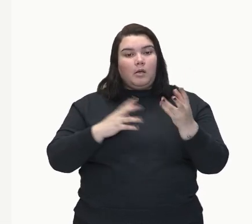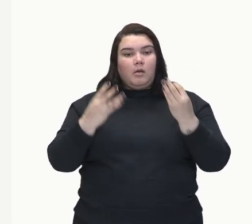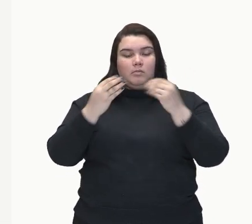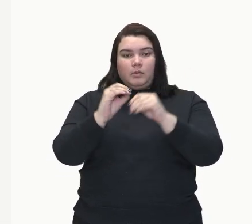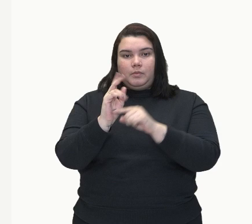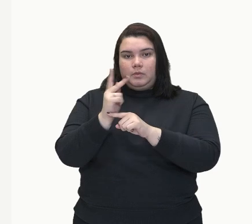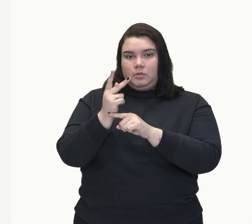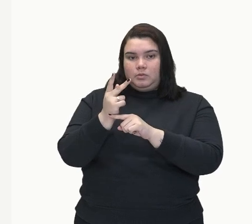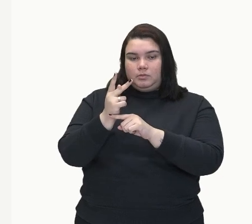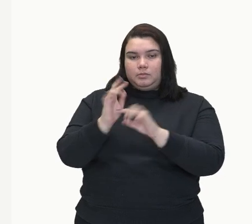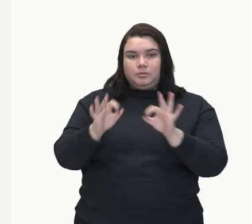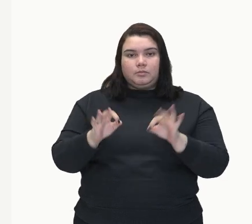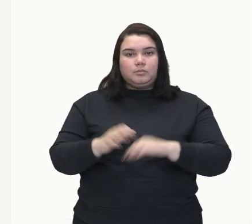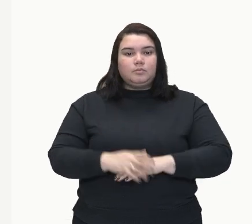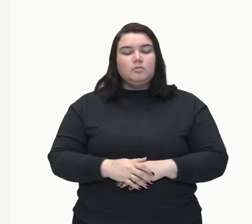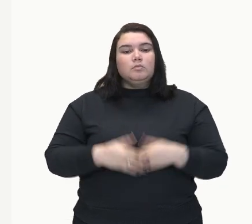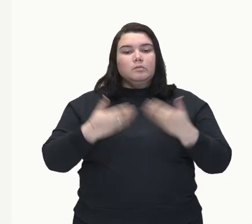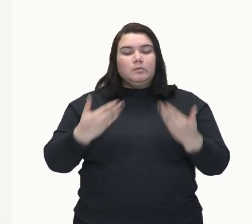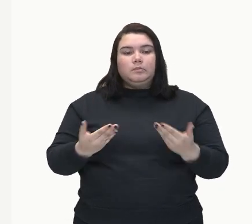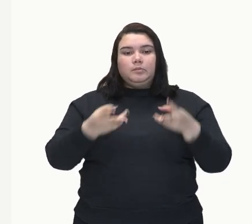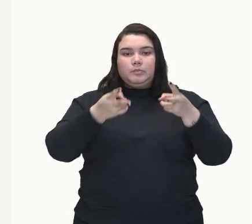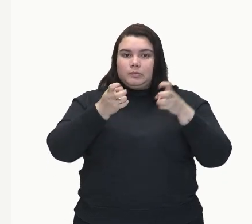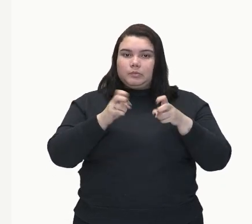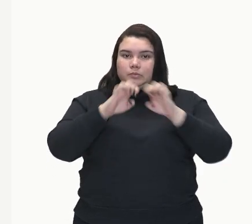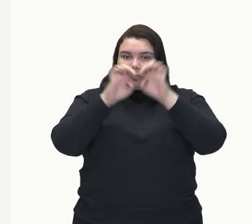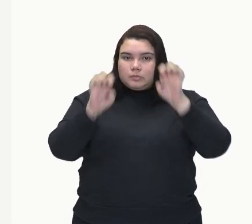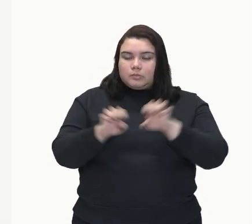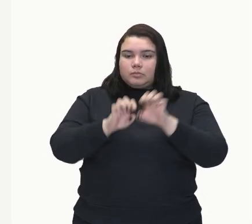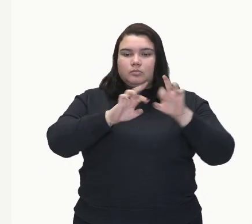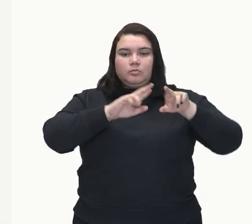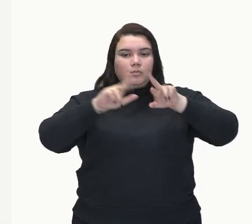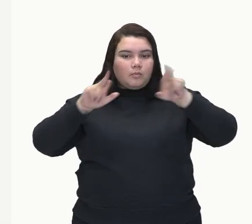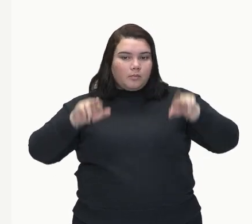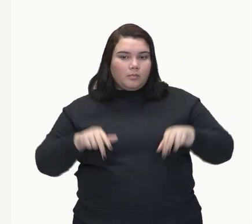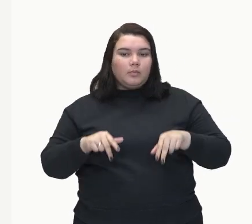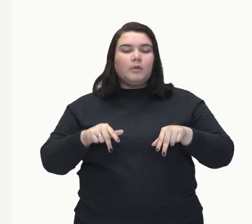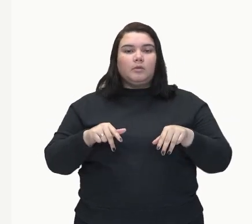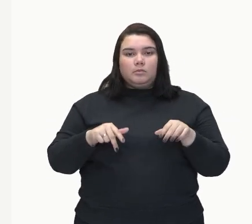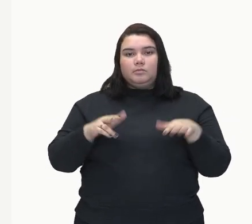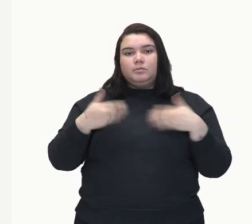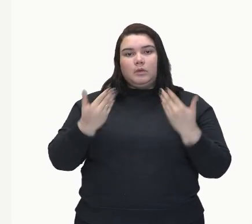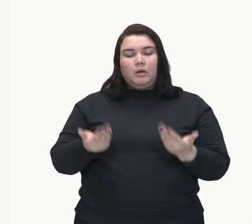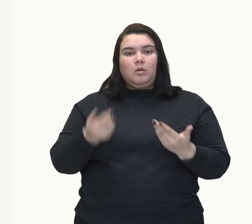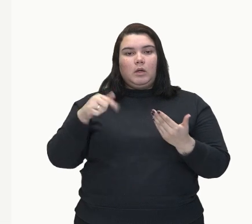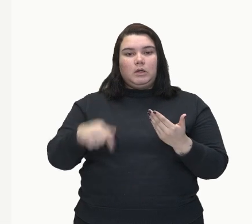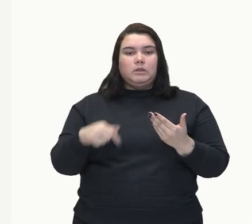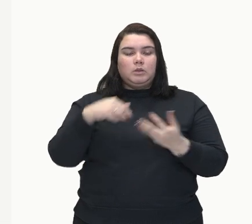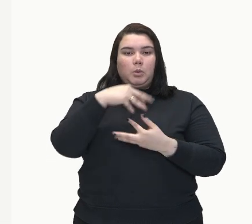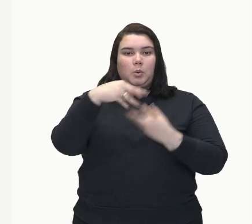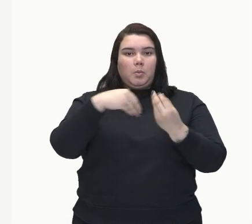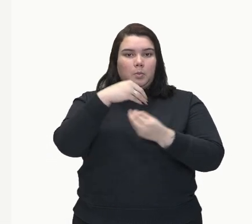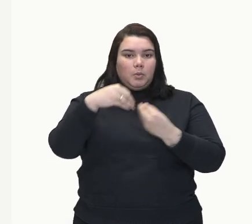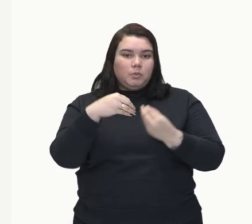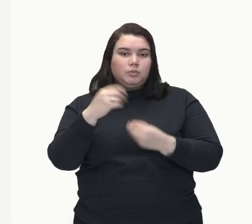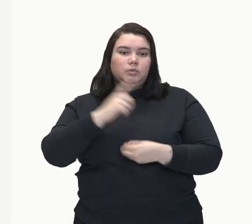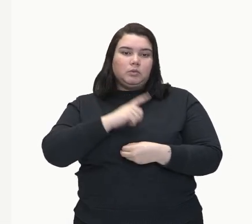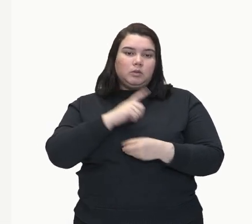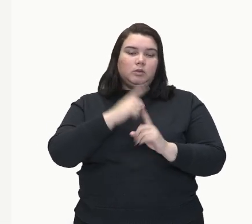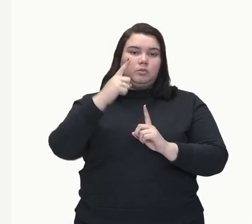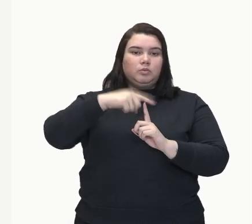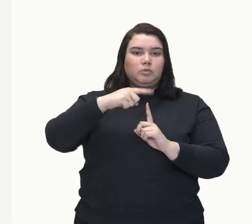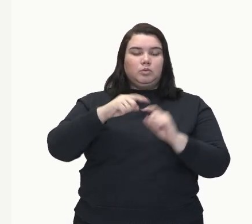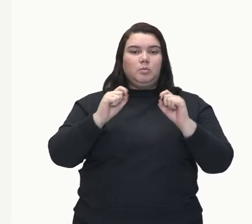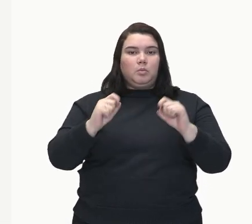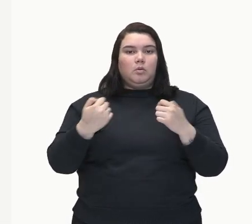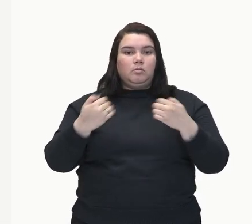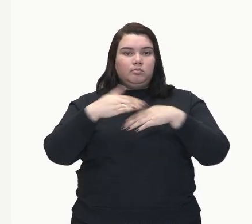ligante aí, ó. Então, são completamente diferentes, ou seja, esse composto apresenta isomeria óptica. Esse outro